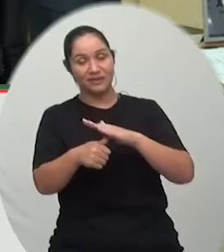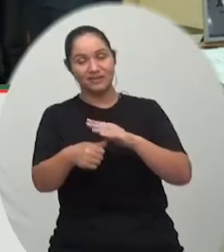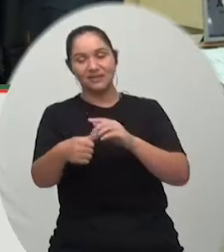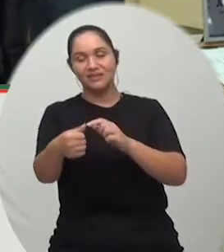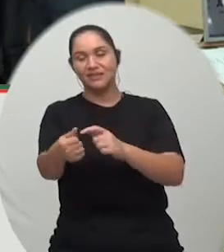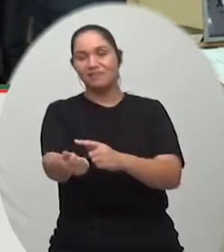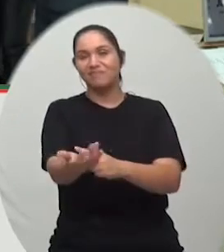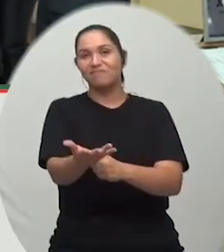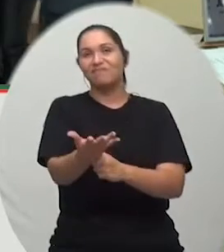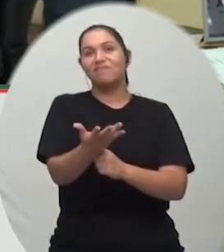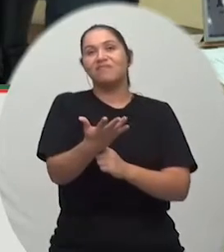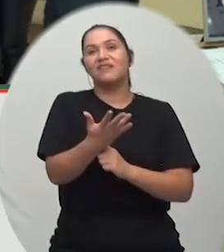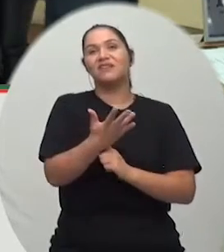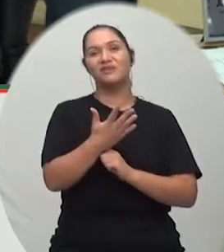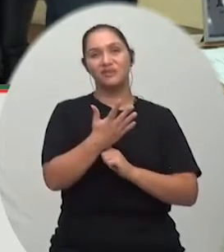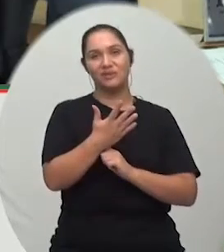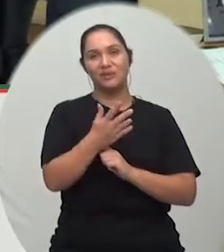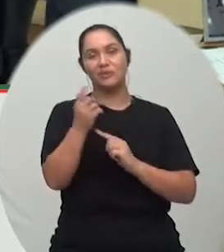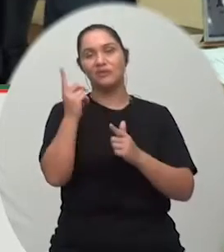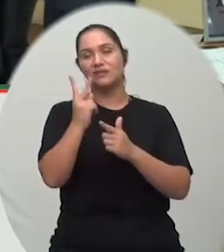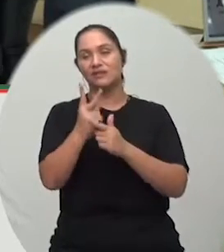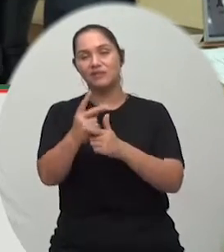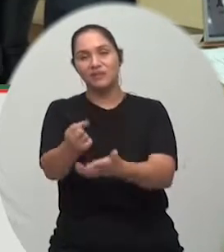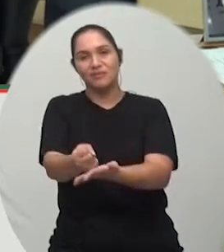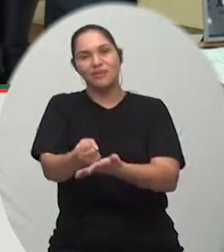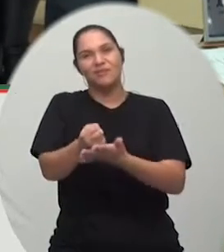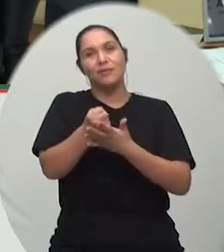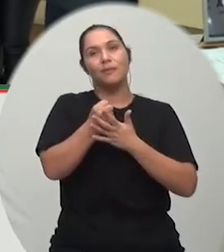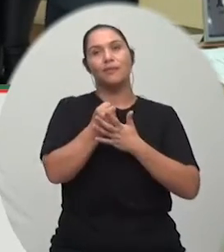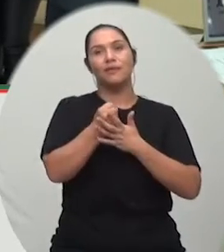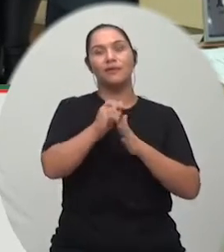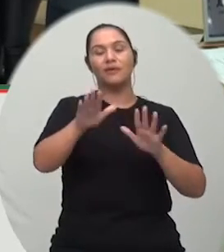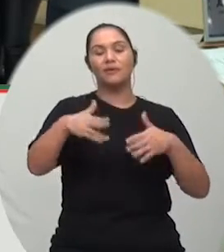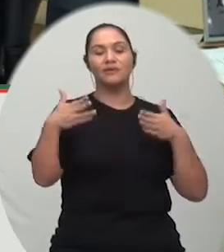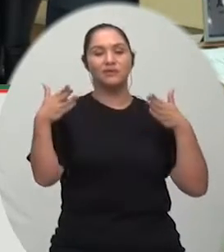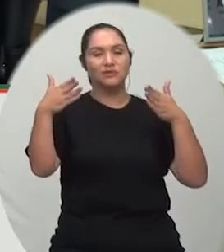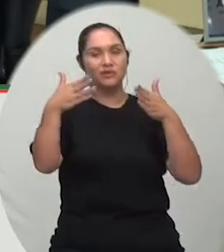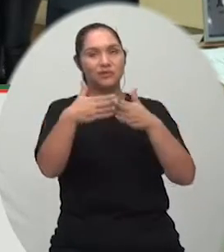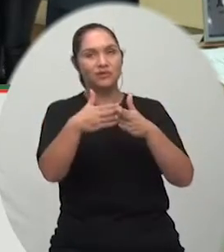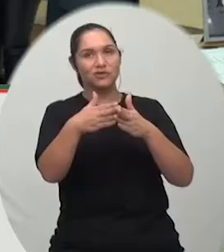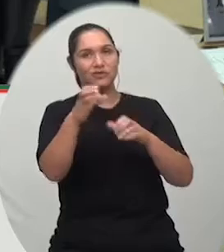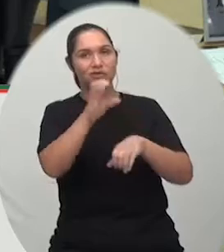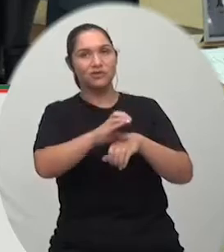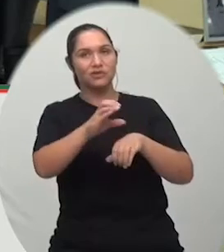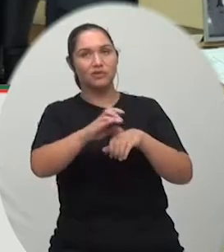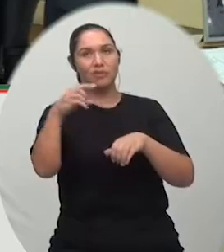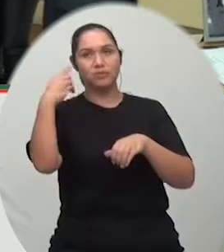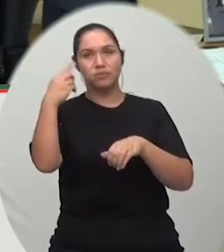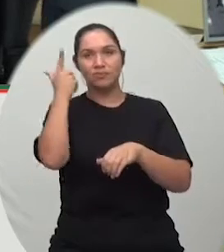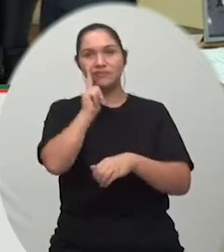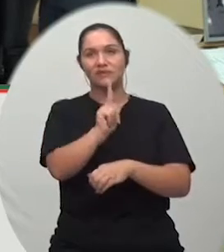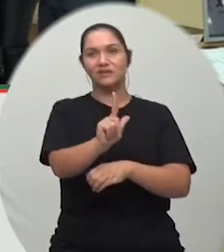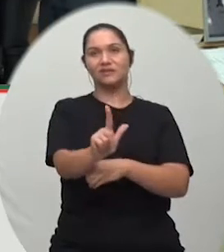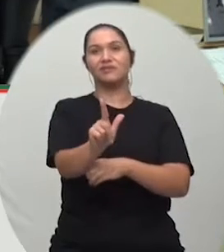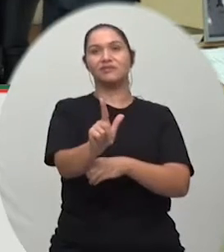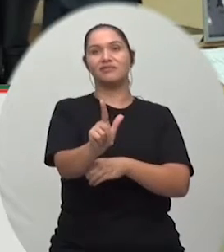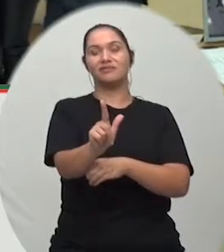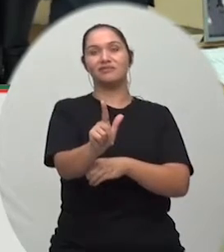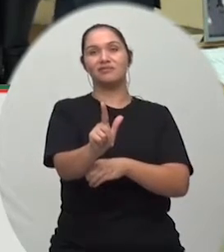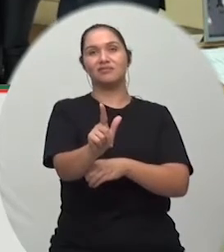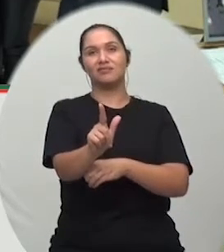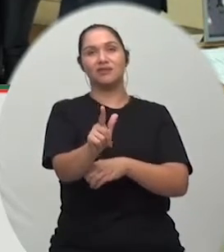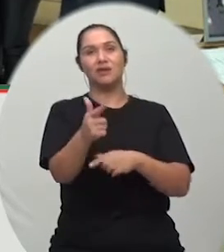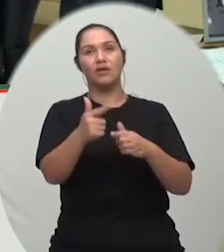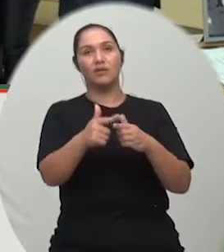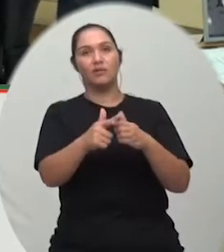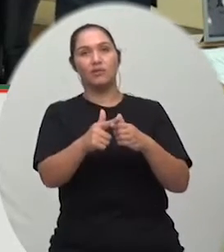teríamos conseguido alcançar os objetivos do curso de Direito, os objetivos da reitoria, os objetivos do curso de Direito, os objetivos dos nossos estudantes é o